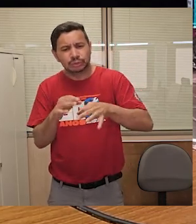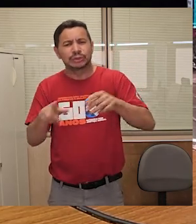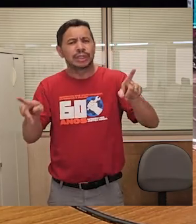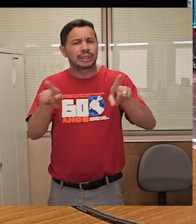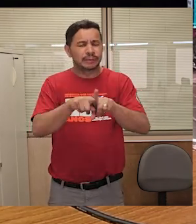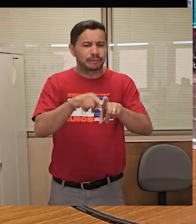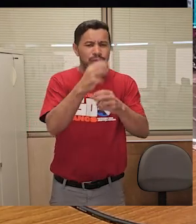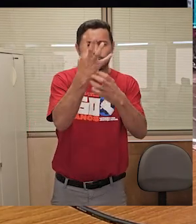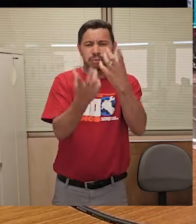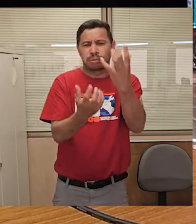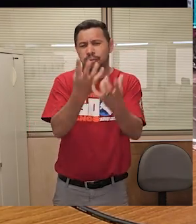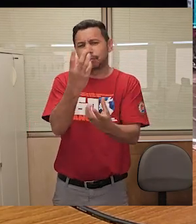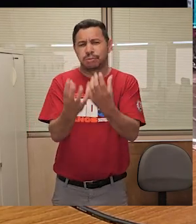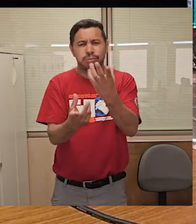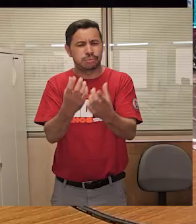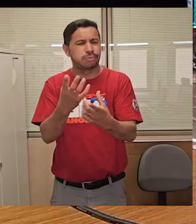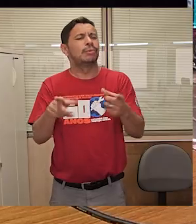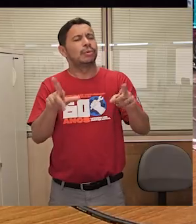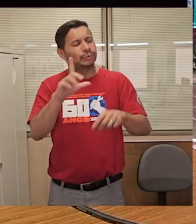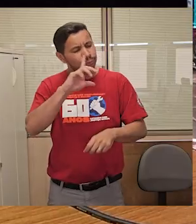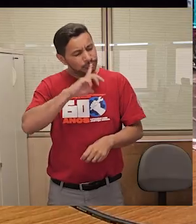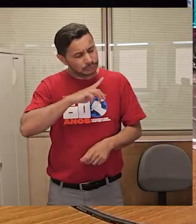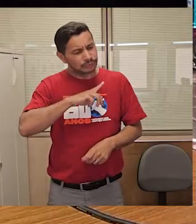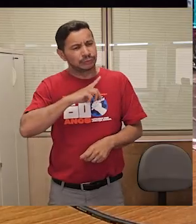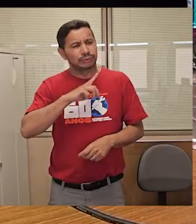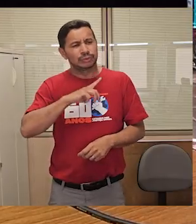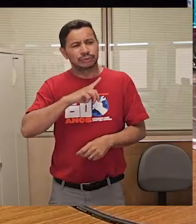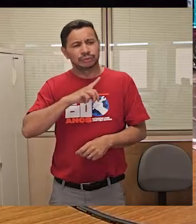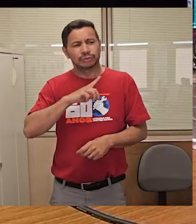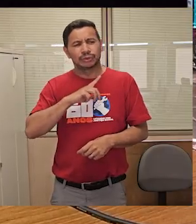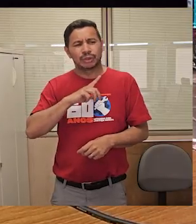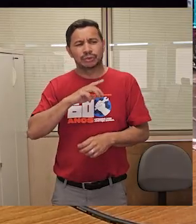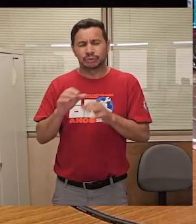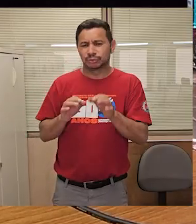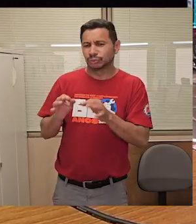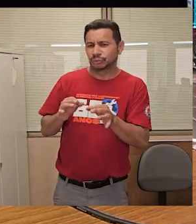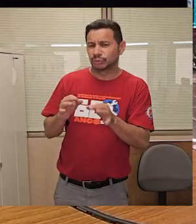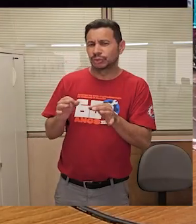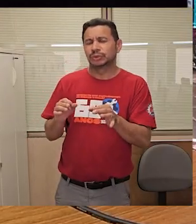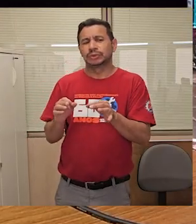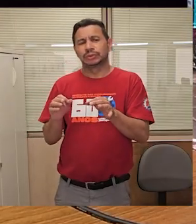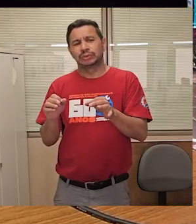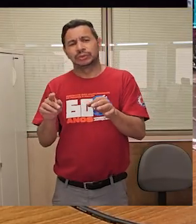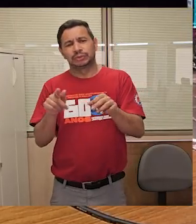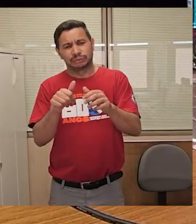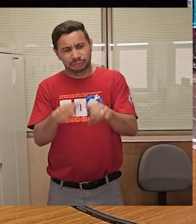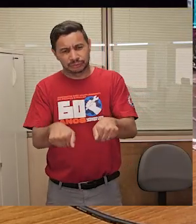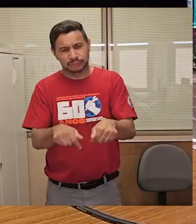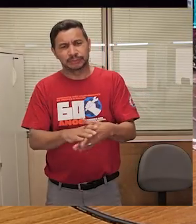desmatamento, queimadas, e de forma proposital aquelas queimadas, tal,